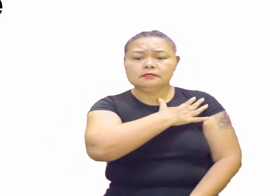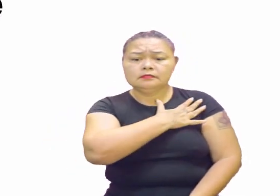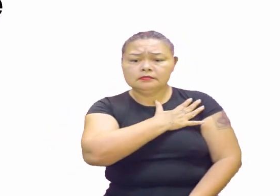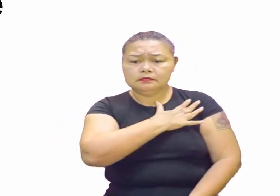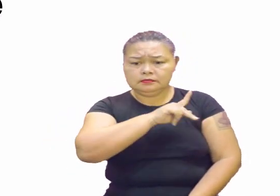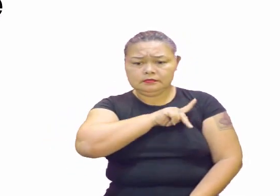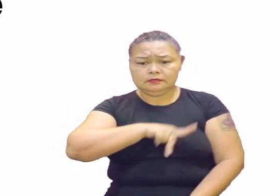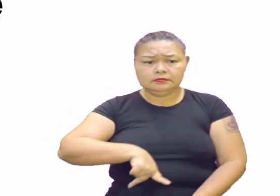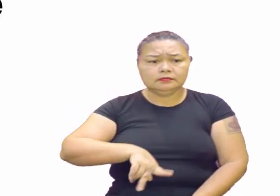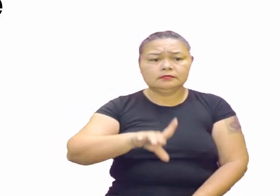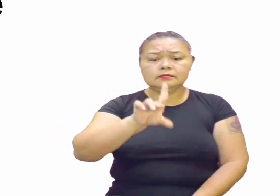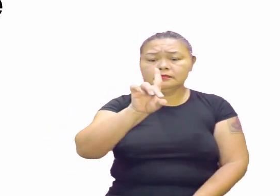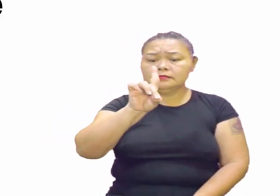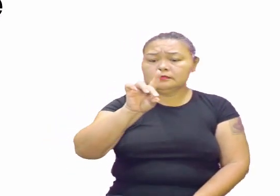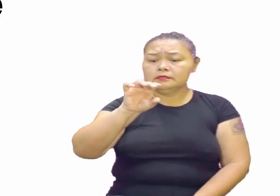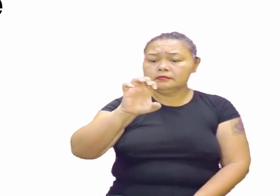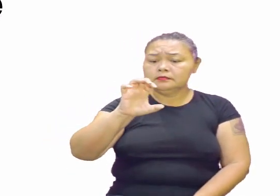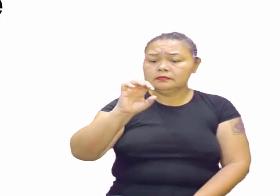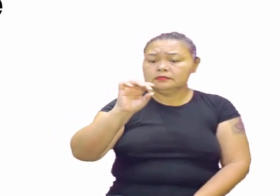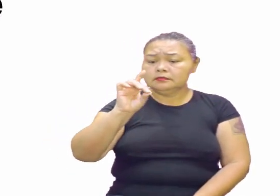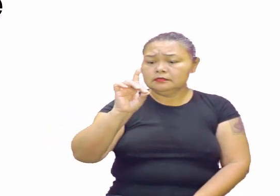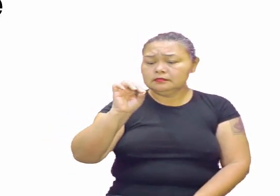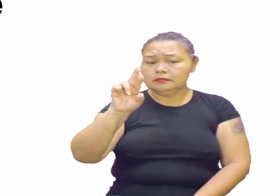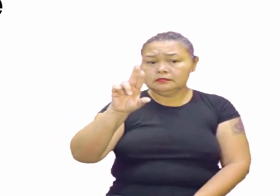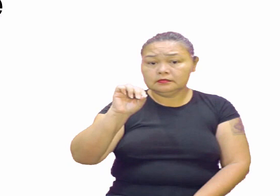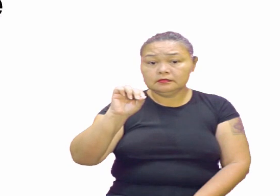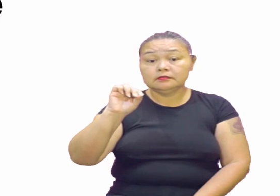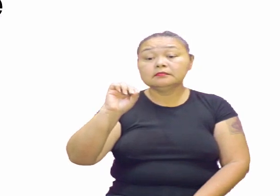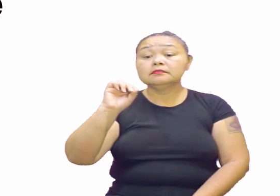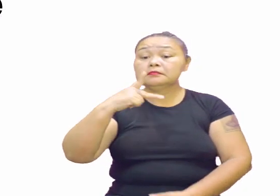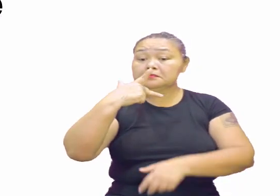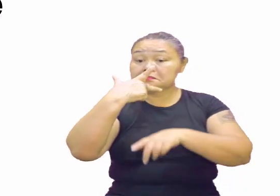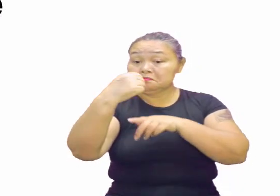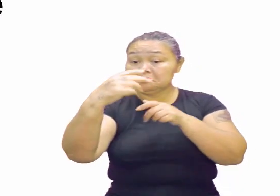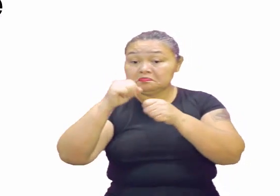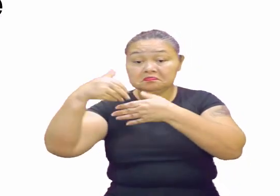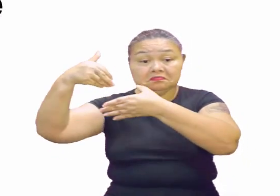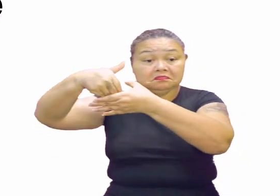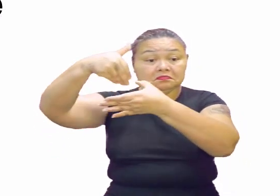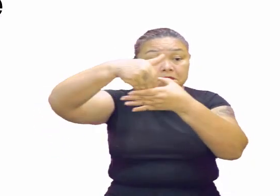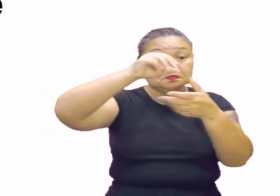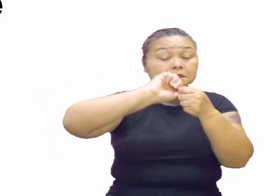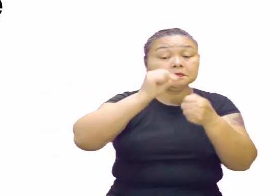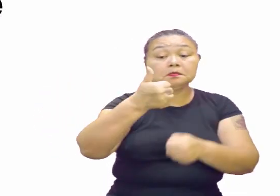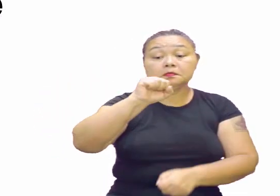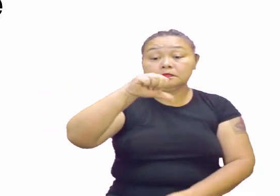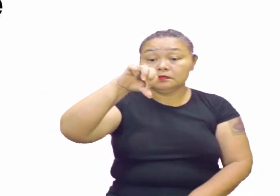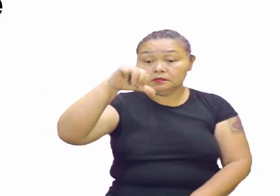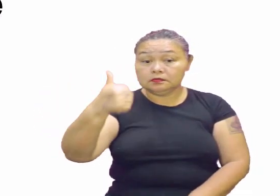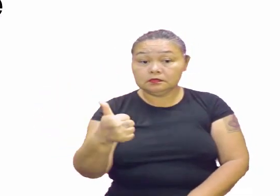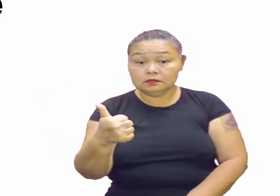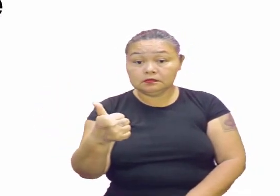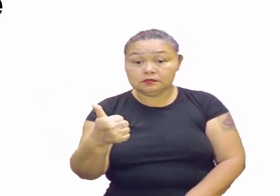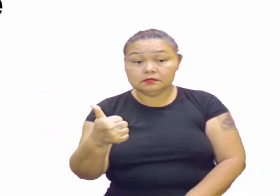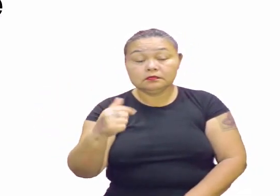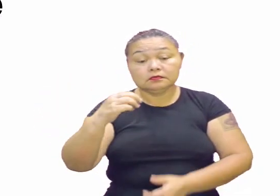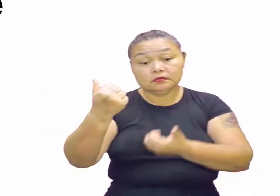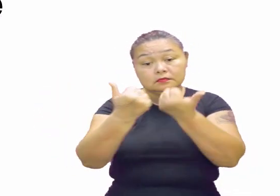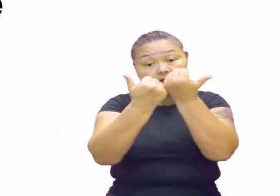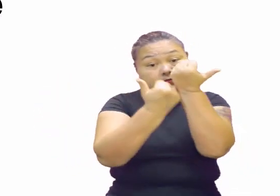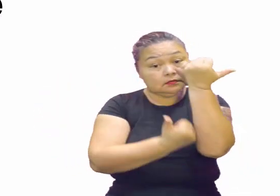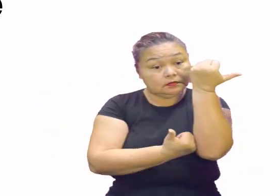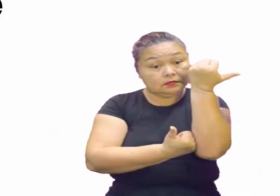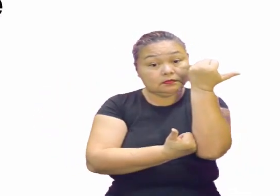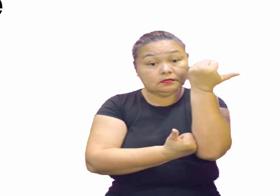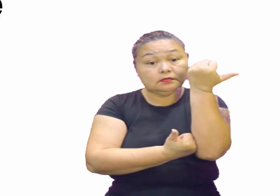Marechal Deodoro da Fonseca venceu as eleições em 1891. E o seu vice foi